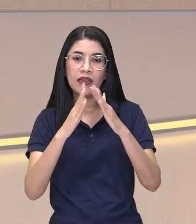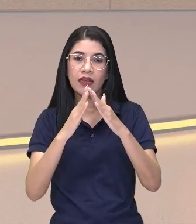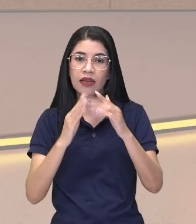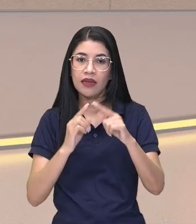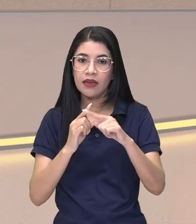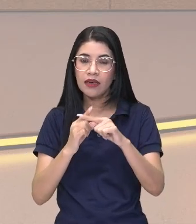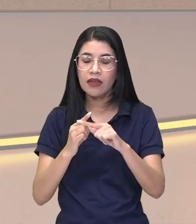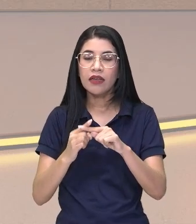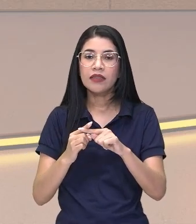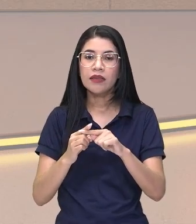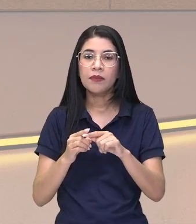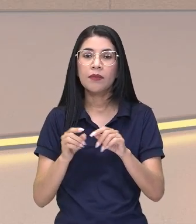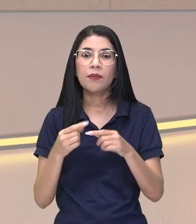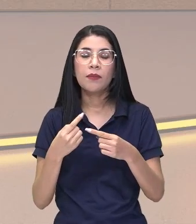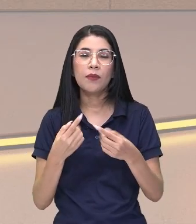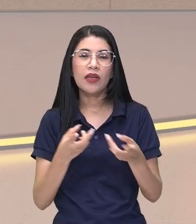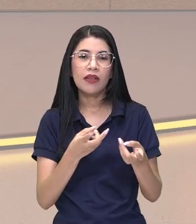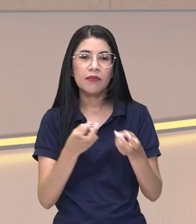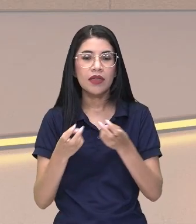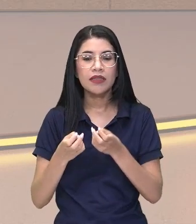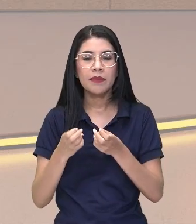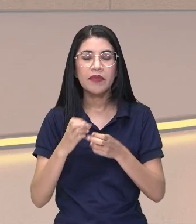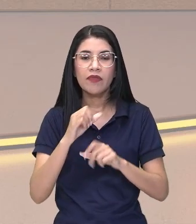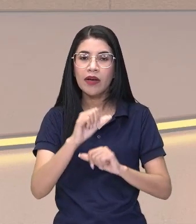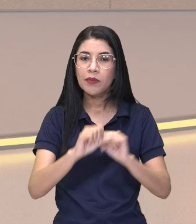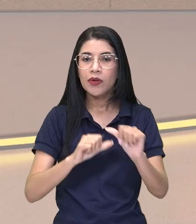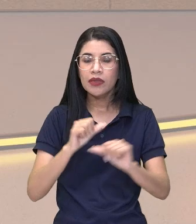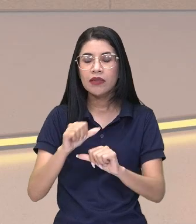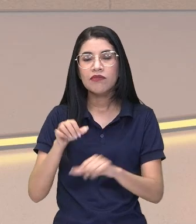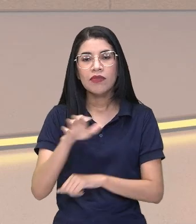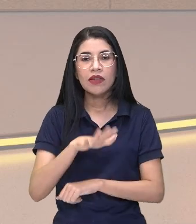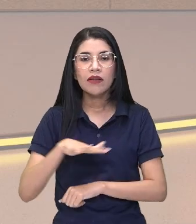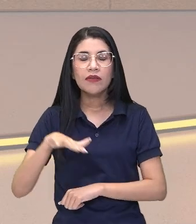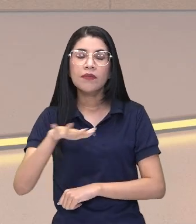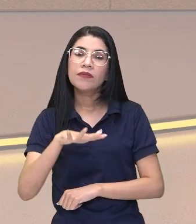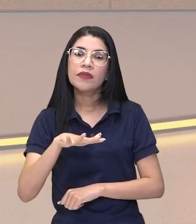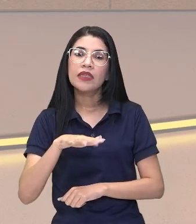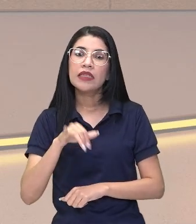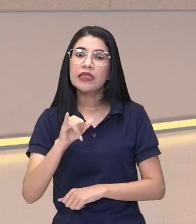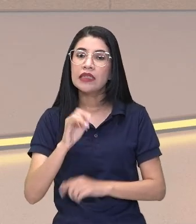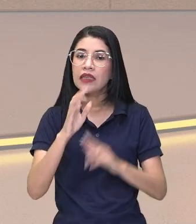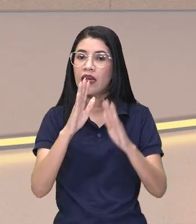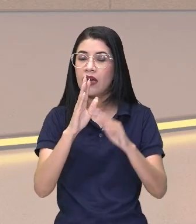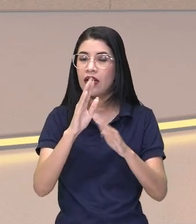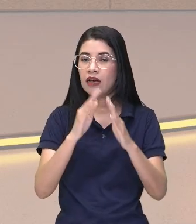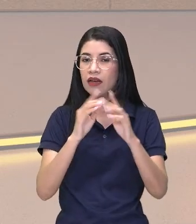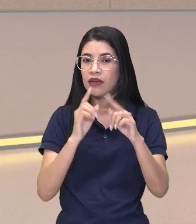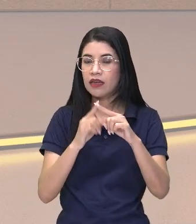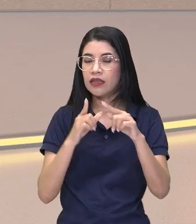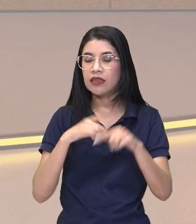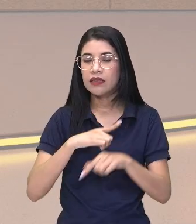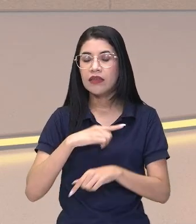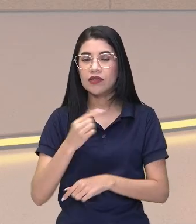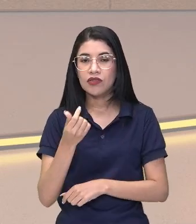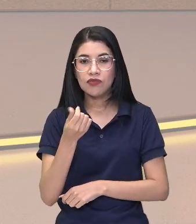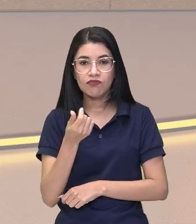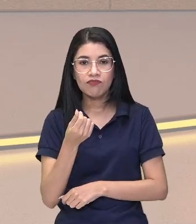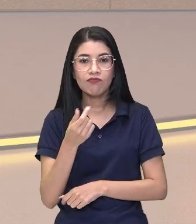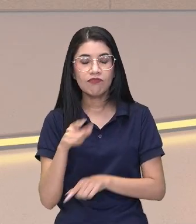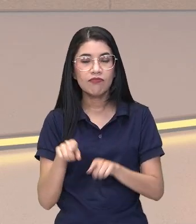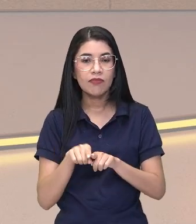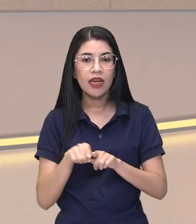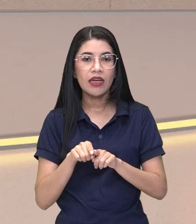vê também esse cenário mudando e, claro, se essa igreja também tem dinheiro, nós vamos ver que